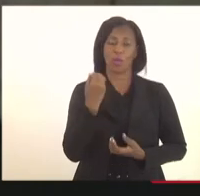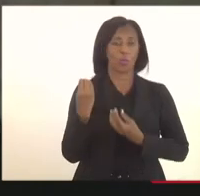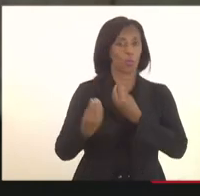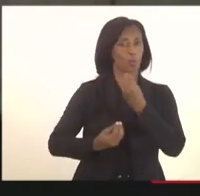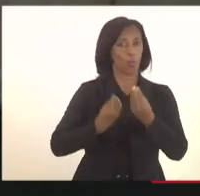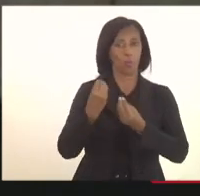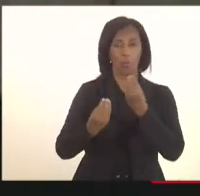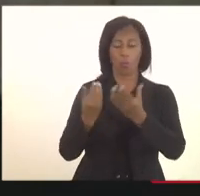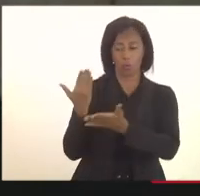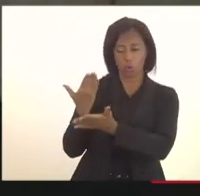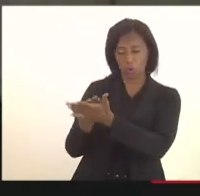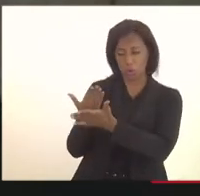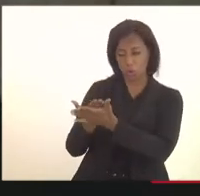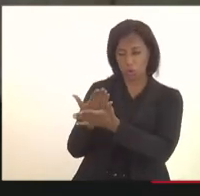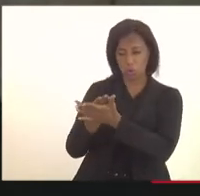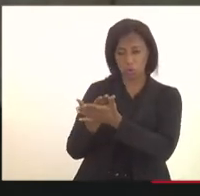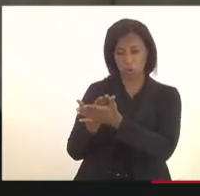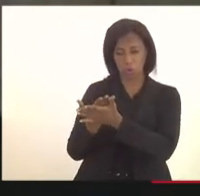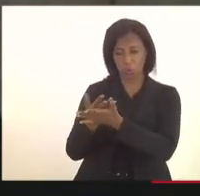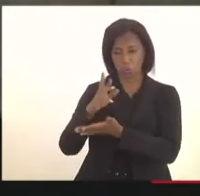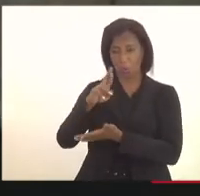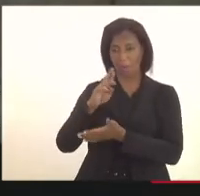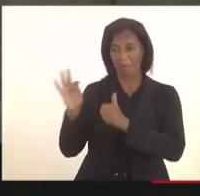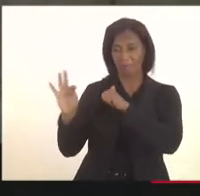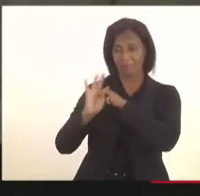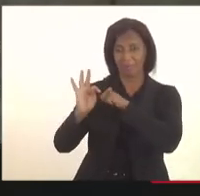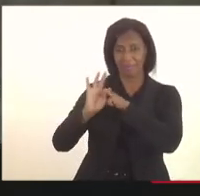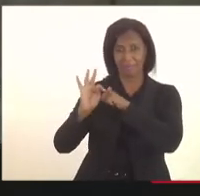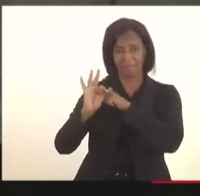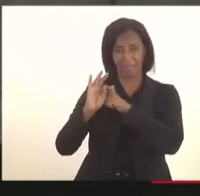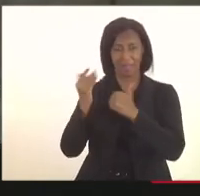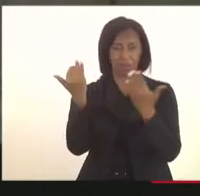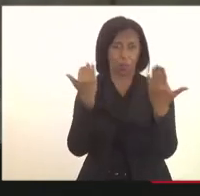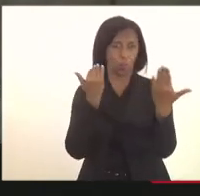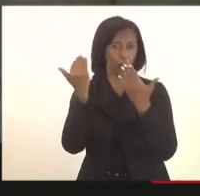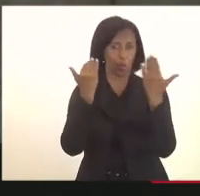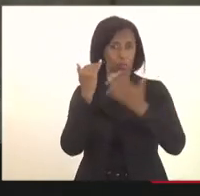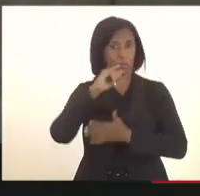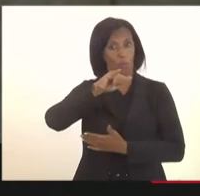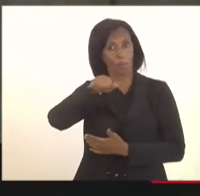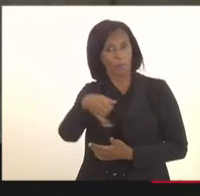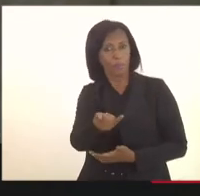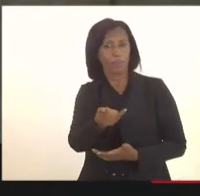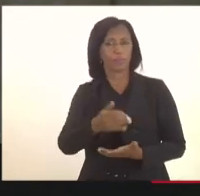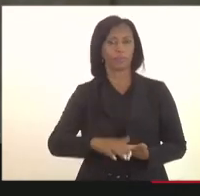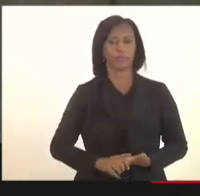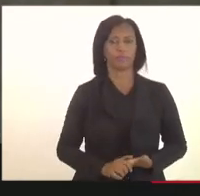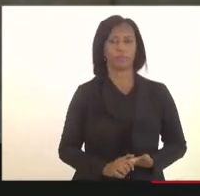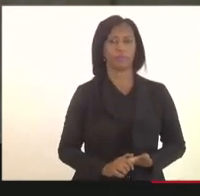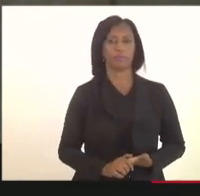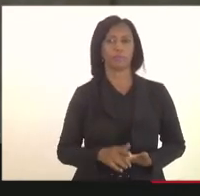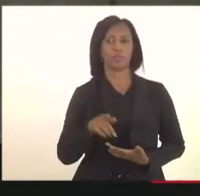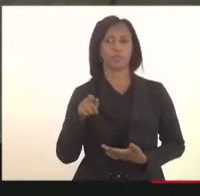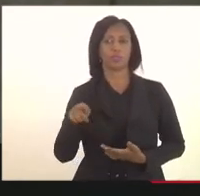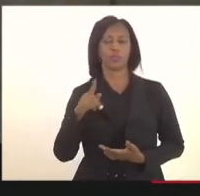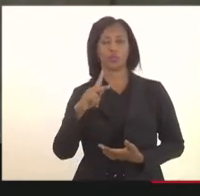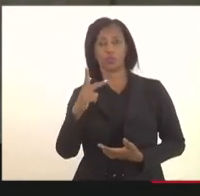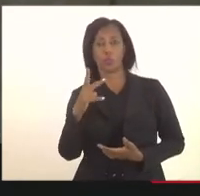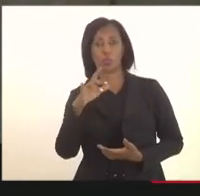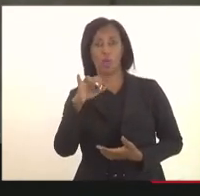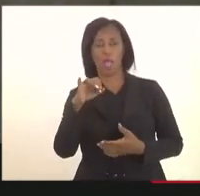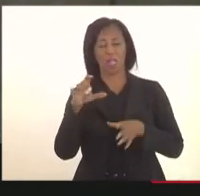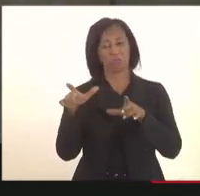nenhum estudo feito pela Repsol Sinopec Brasil com relação ao eventual aproveitamento de um possível hélio